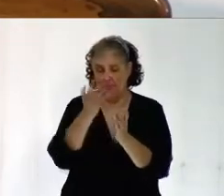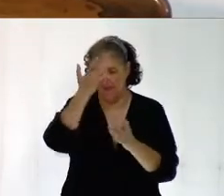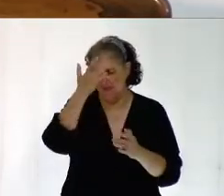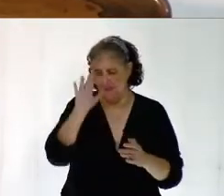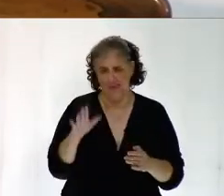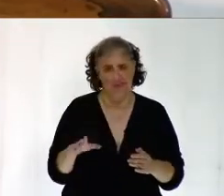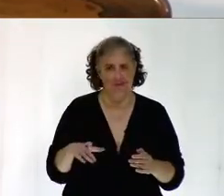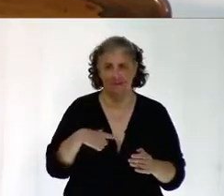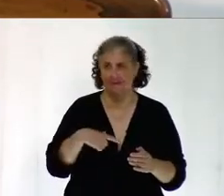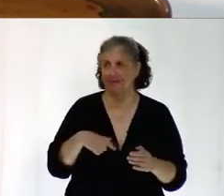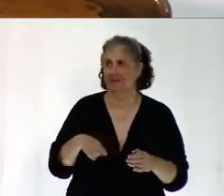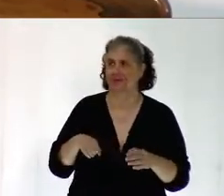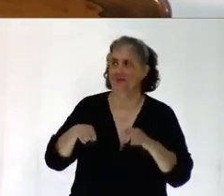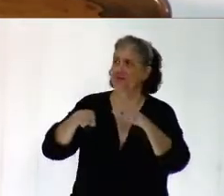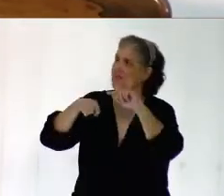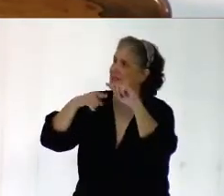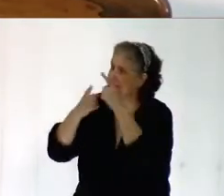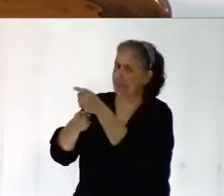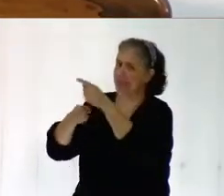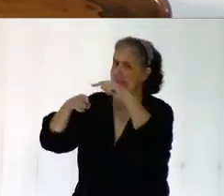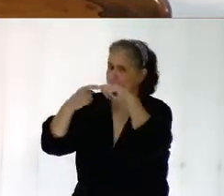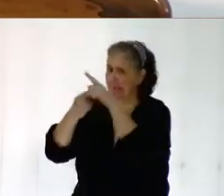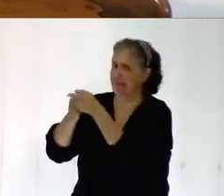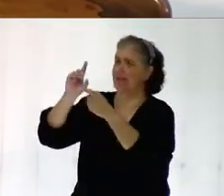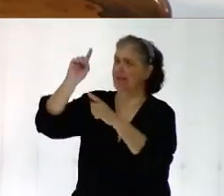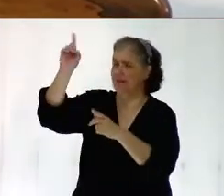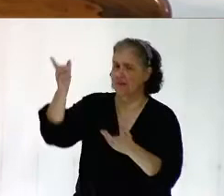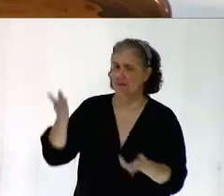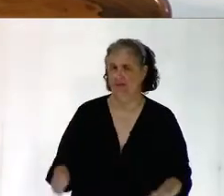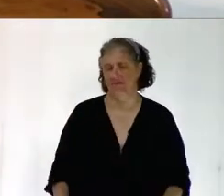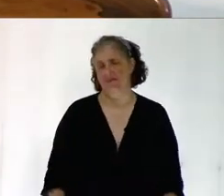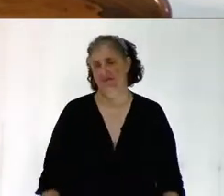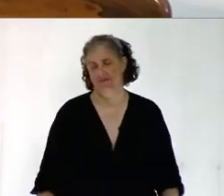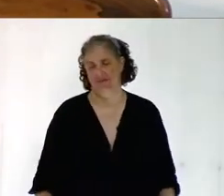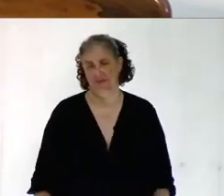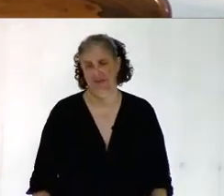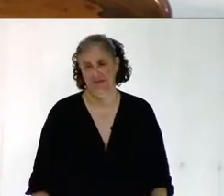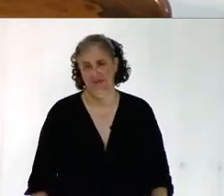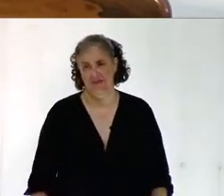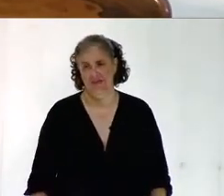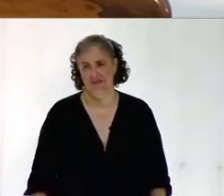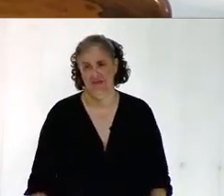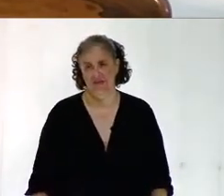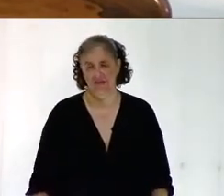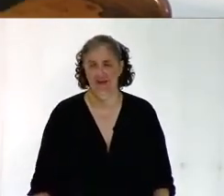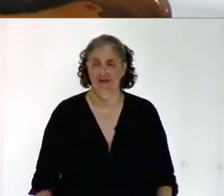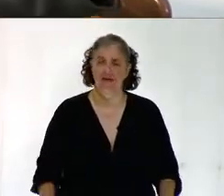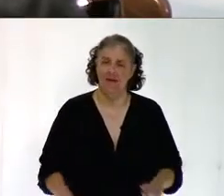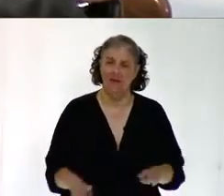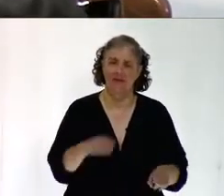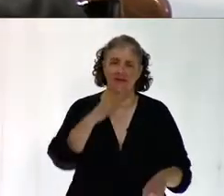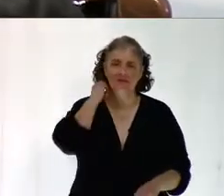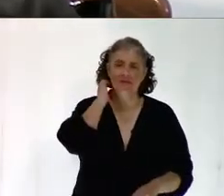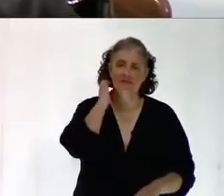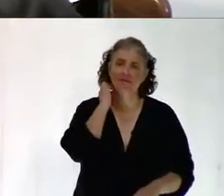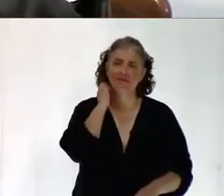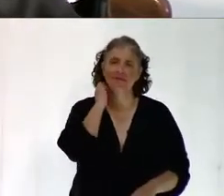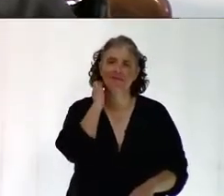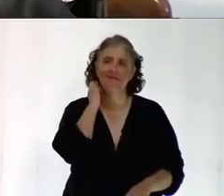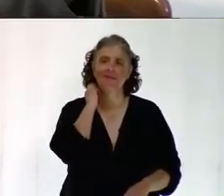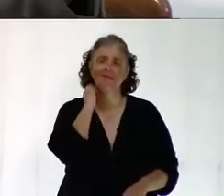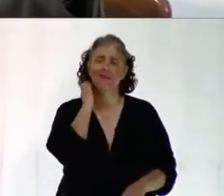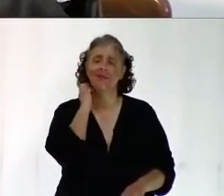quanto disse para jesus lança-te de cima deste lugar e você se é o filho de deus